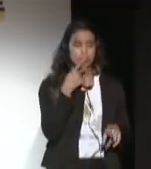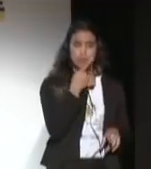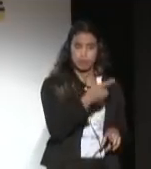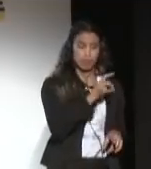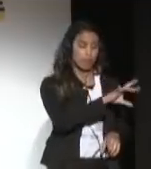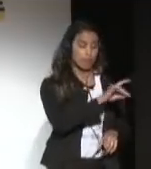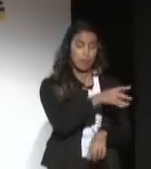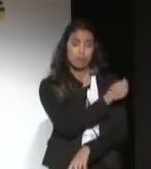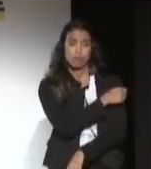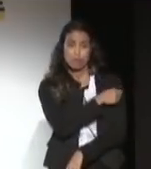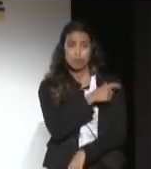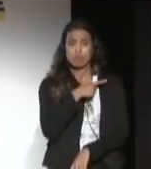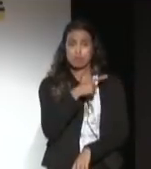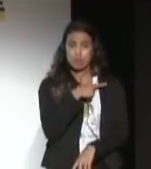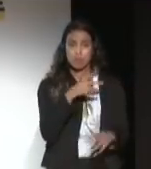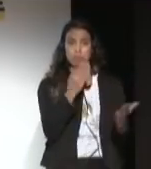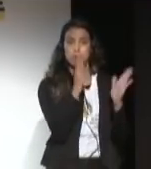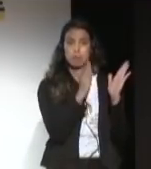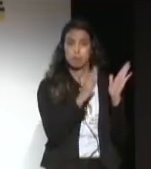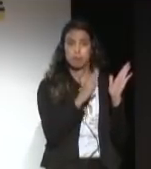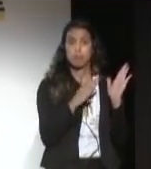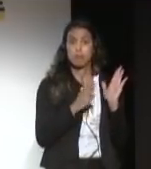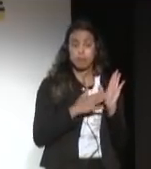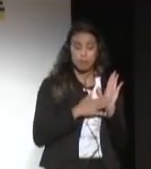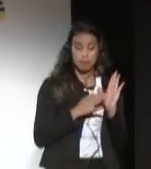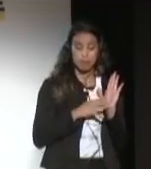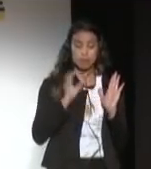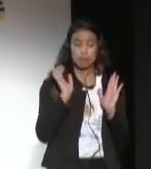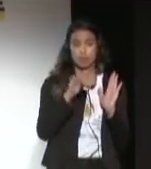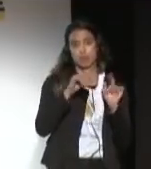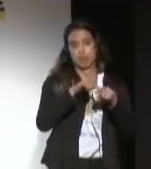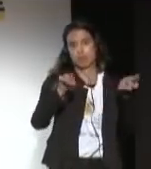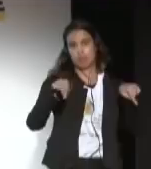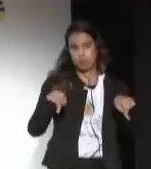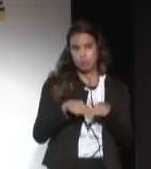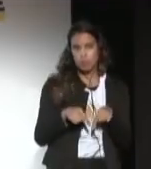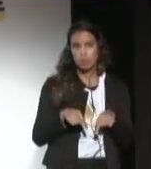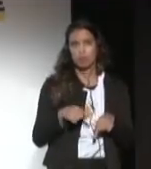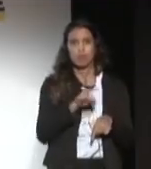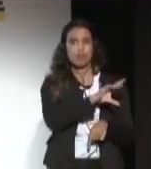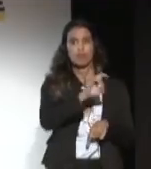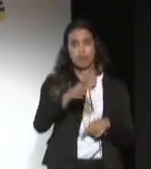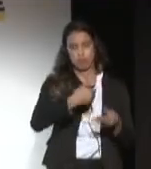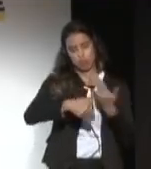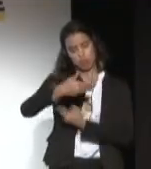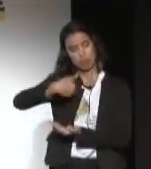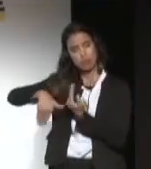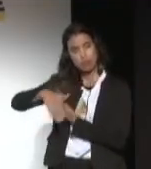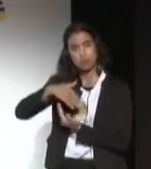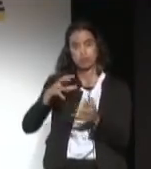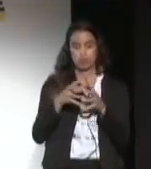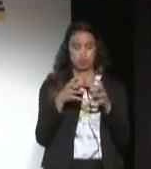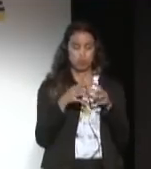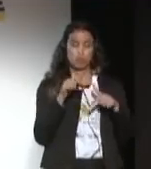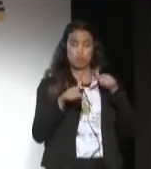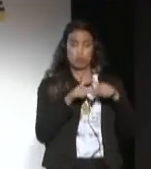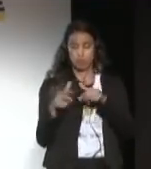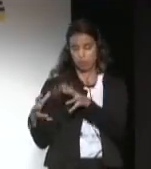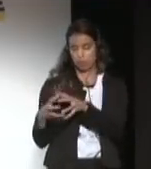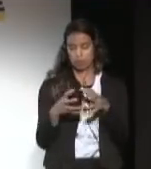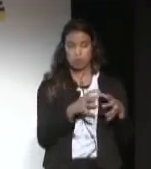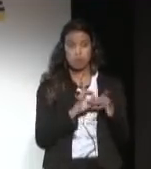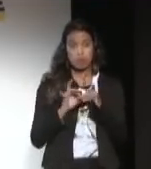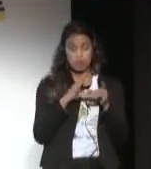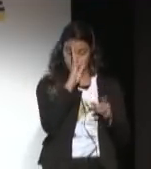alunos têm papéis específicos de liderança dentro de sala de aula. É um esforço colaborativo, onde o pessoal trabalha em equipe,